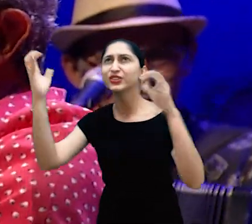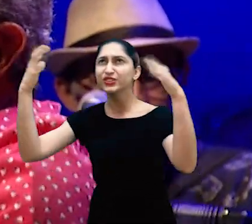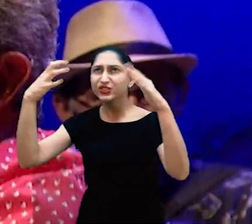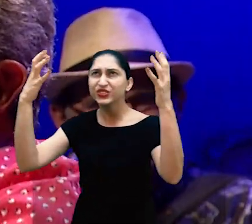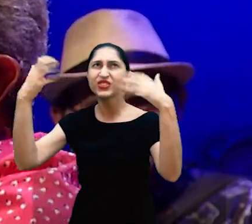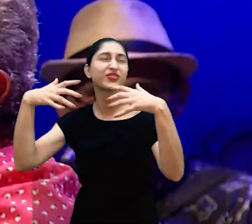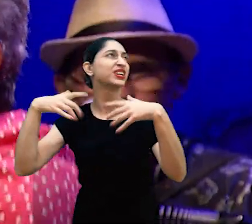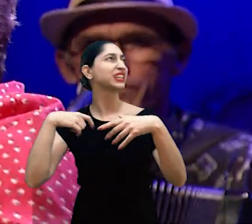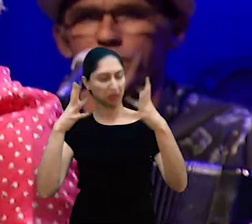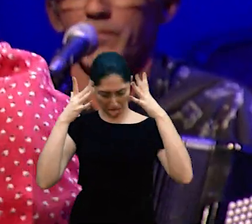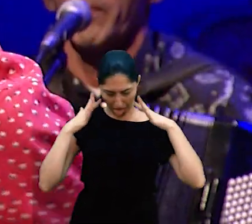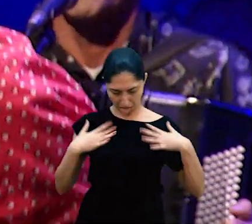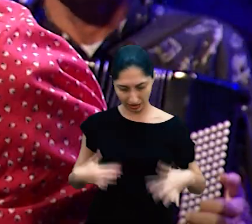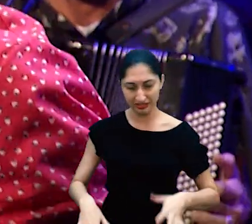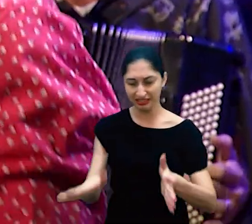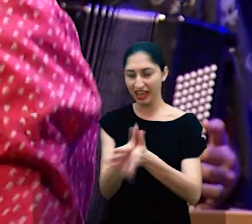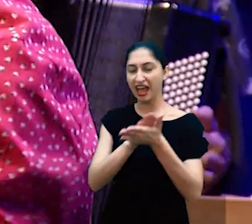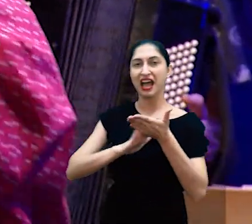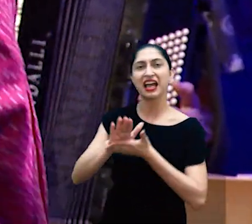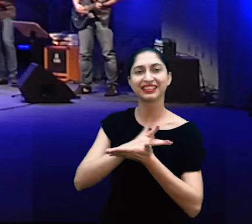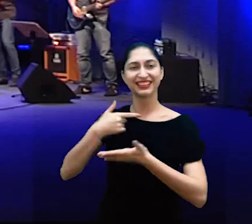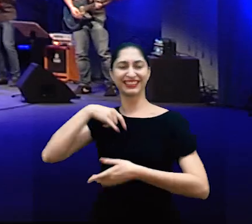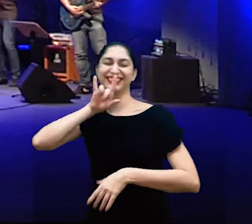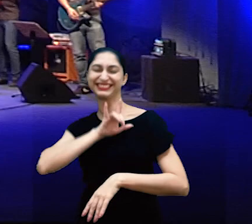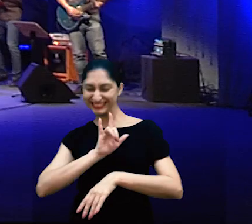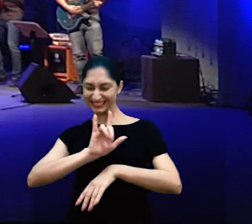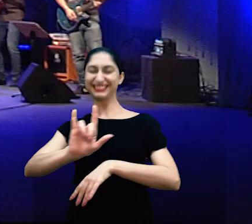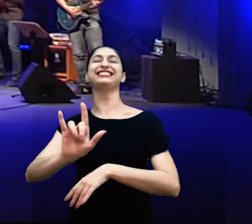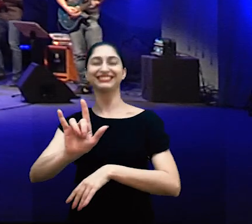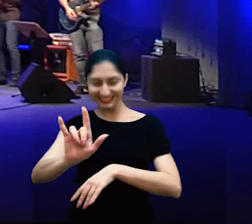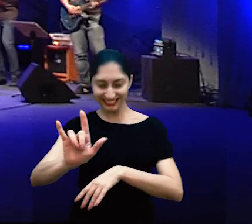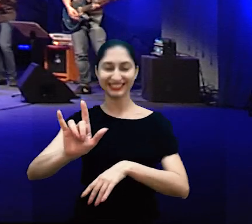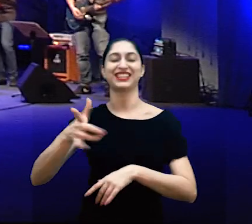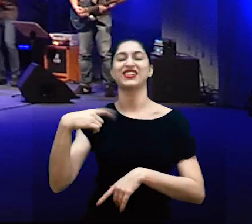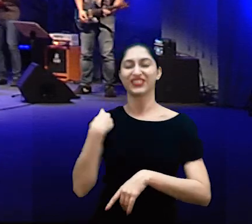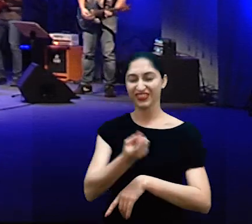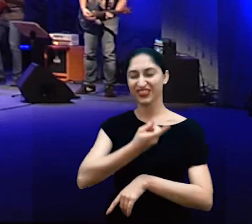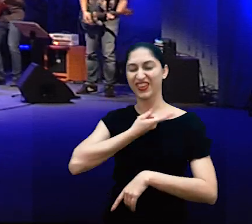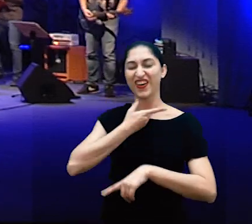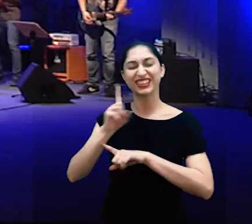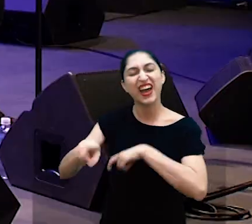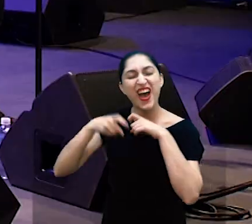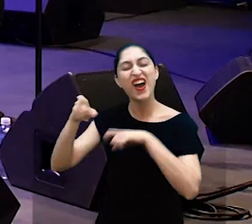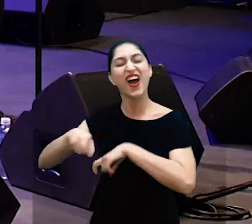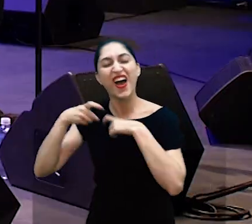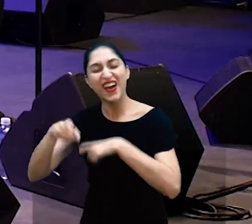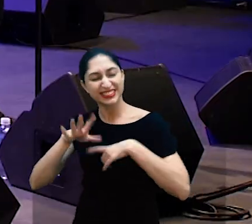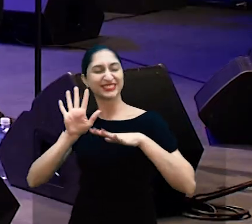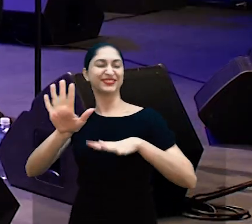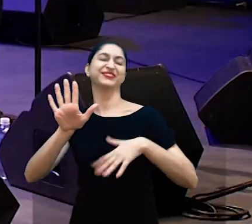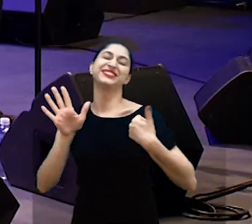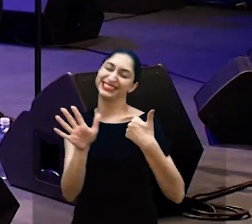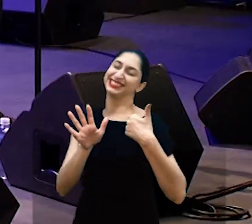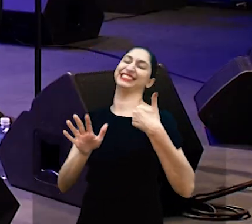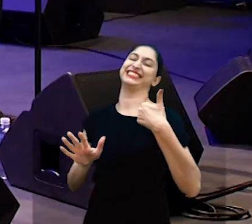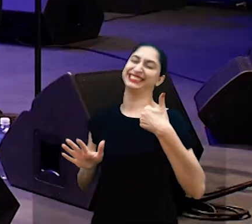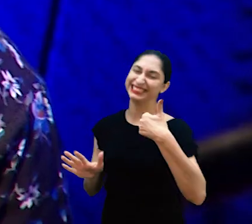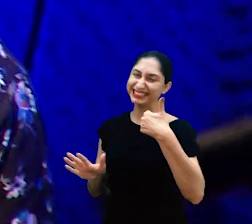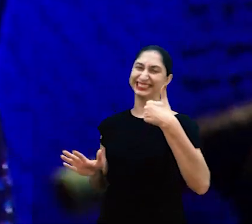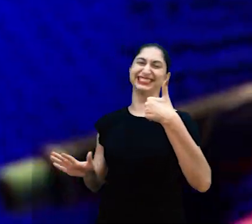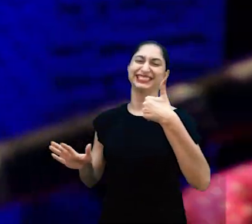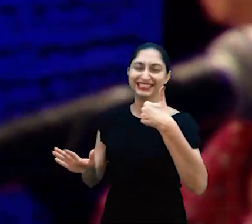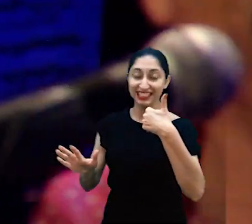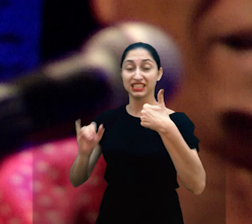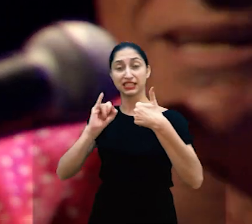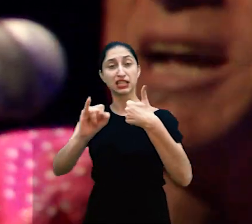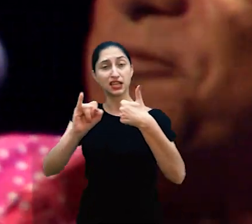I love you, nós é jeca, mas é joia. Nós entra na chuva e nem moia. Eu I love you, nós é jeca, mas é